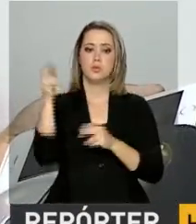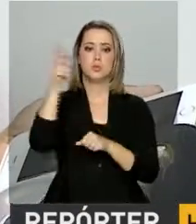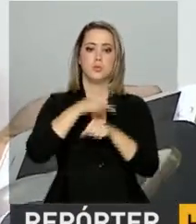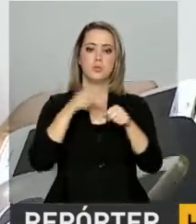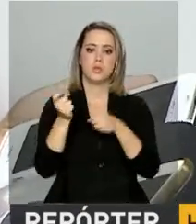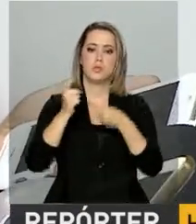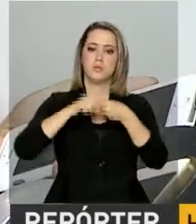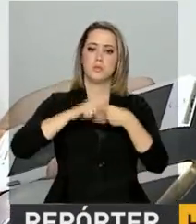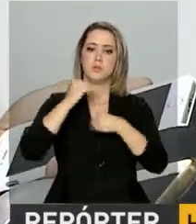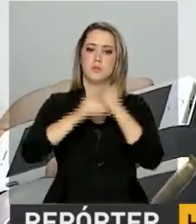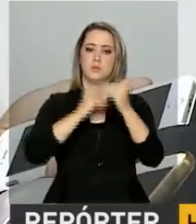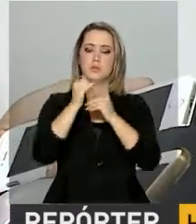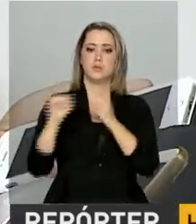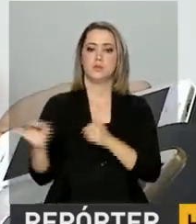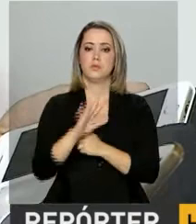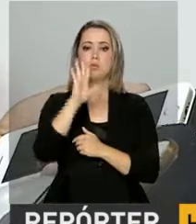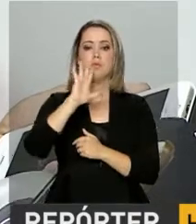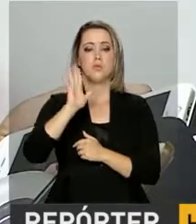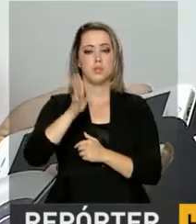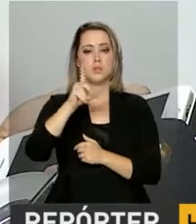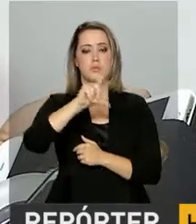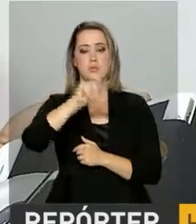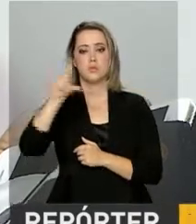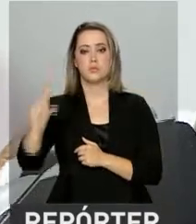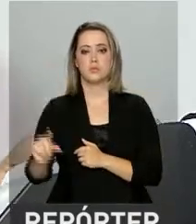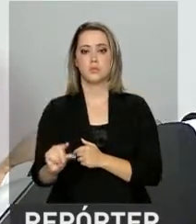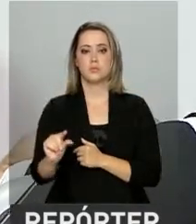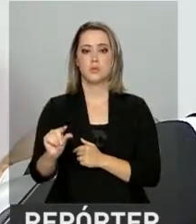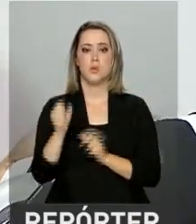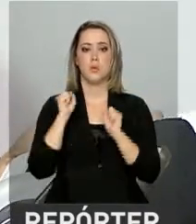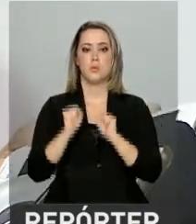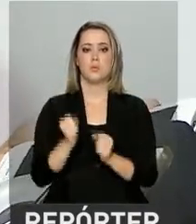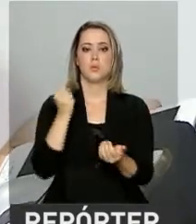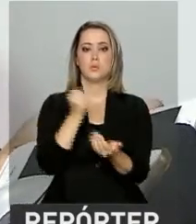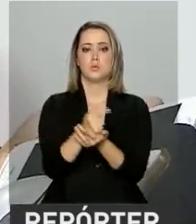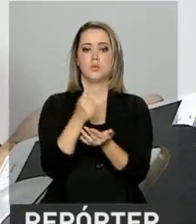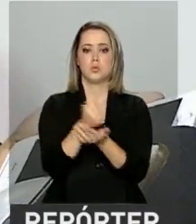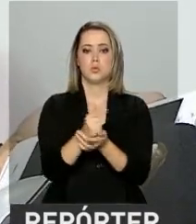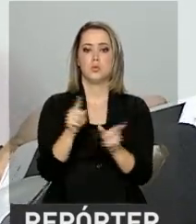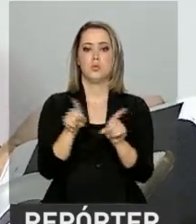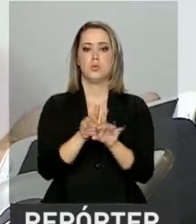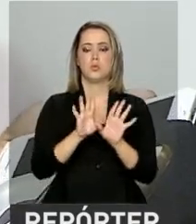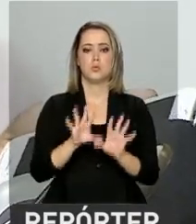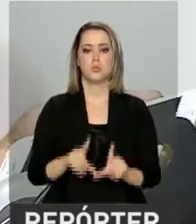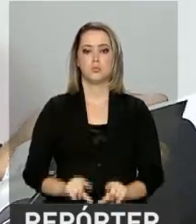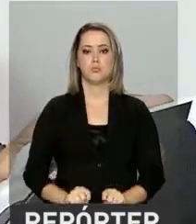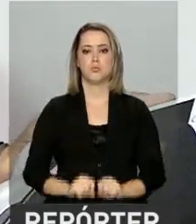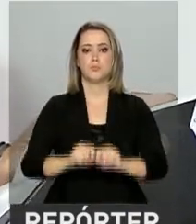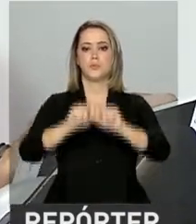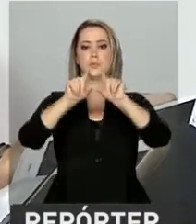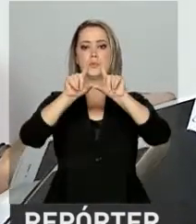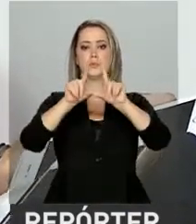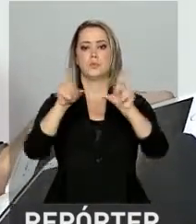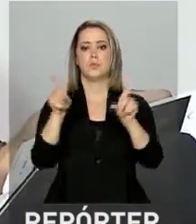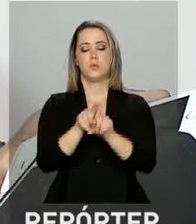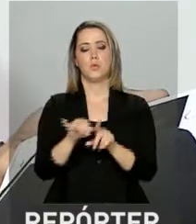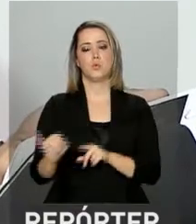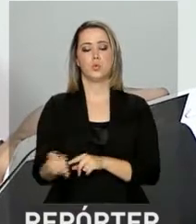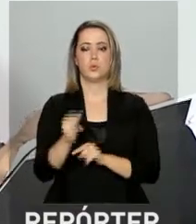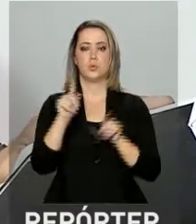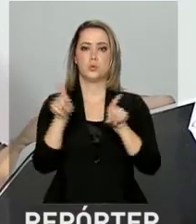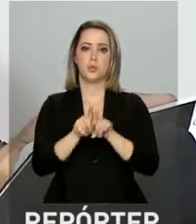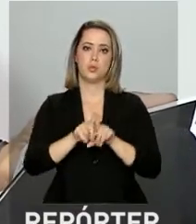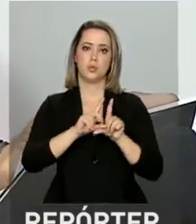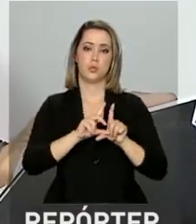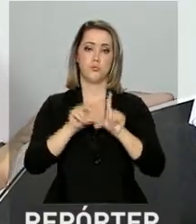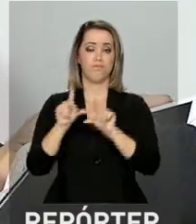empregos, a inflação já está caindo, né? O poder de compra, portanto, da população já está aumentando, taxa de juros já está caindo